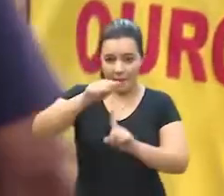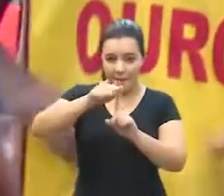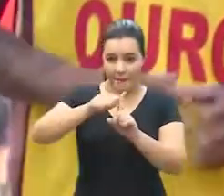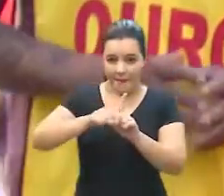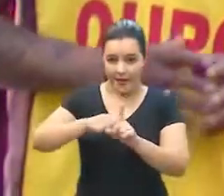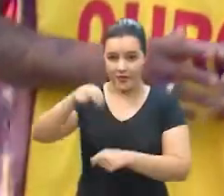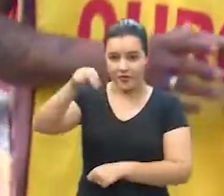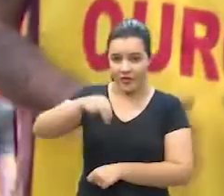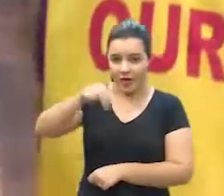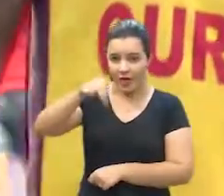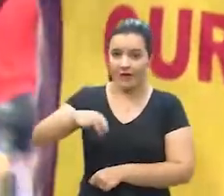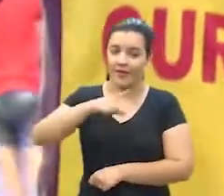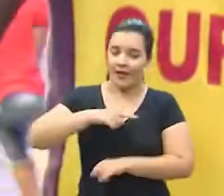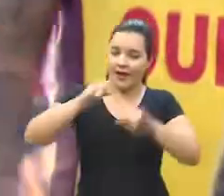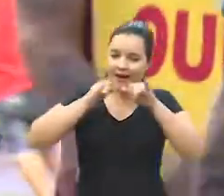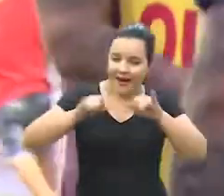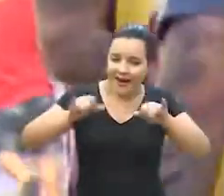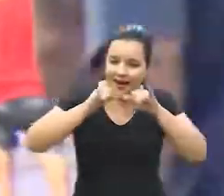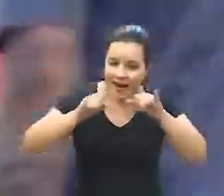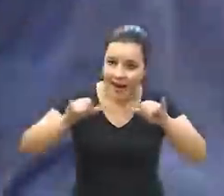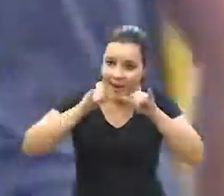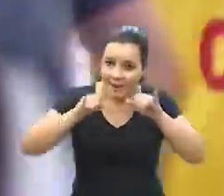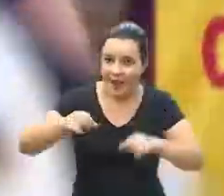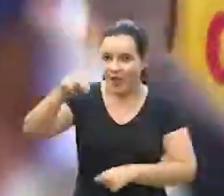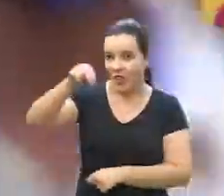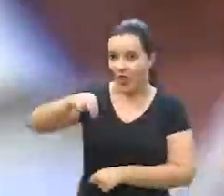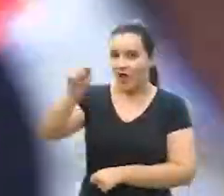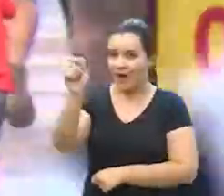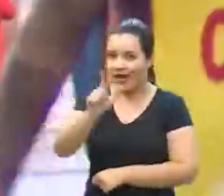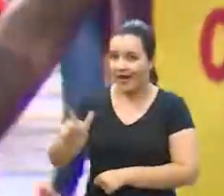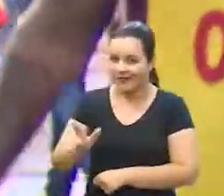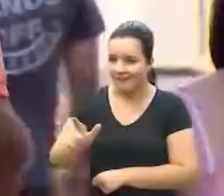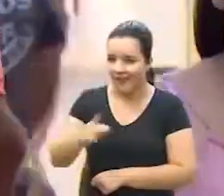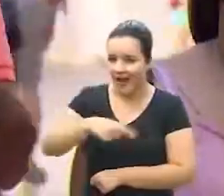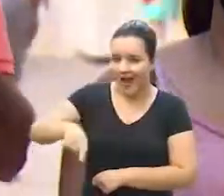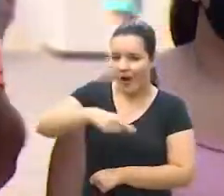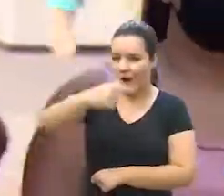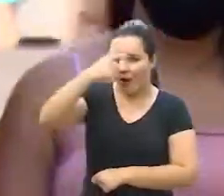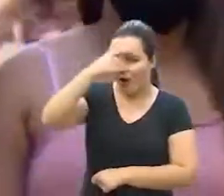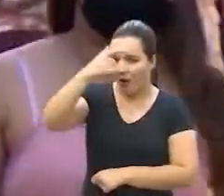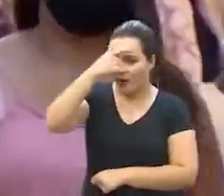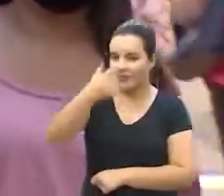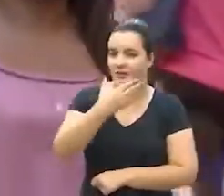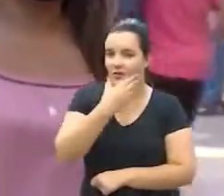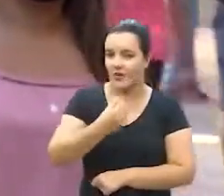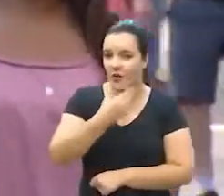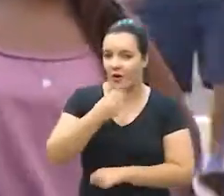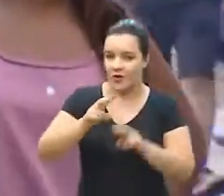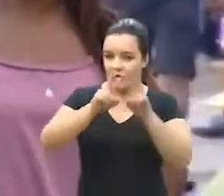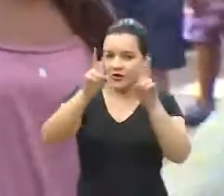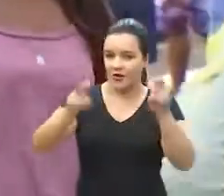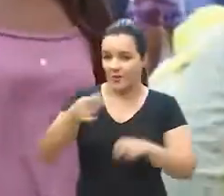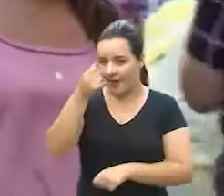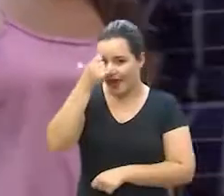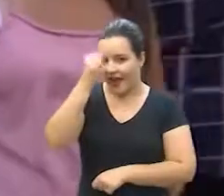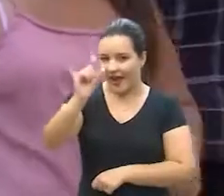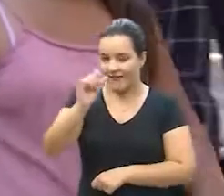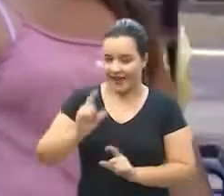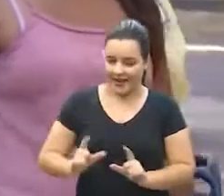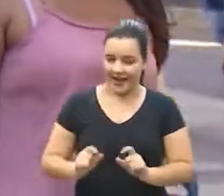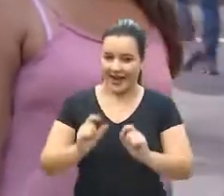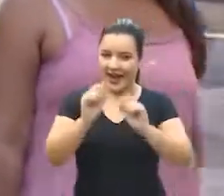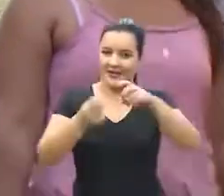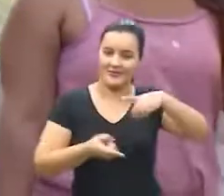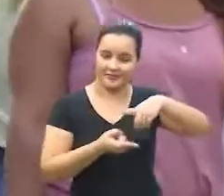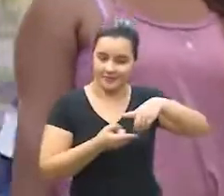Estamos no mês de novembro e com ele chegou a campanha Novembro Azul, que serve para conscientizar os homens sobre